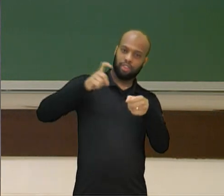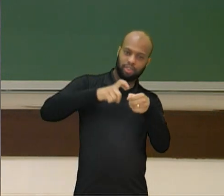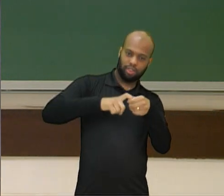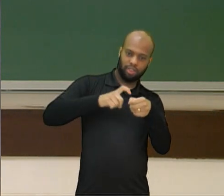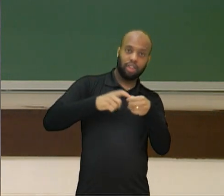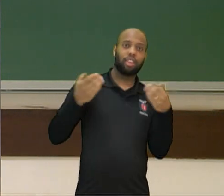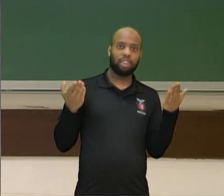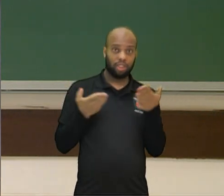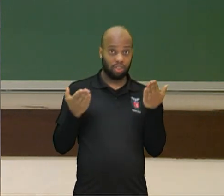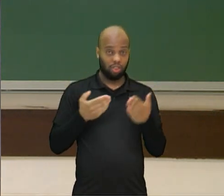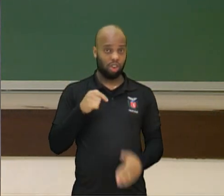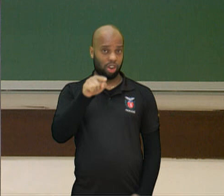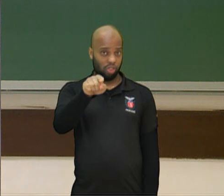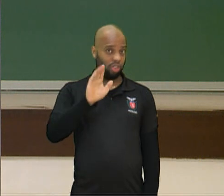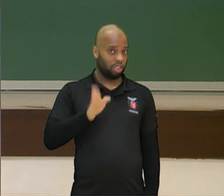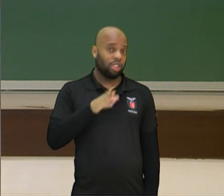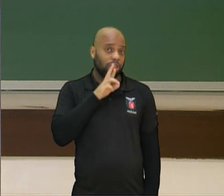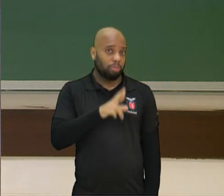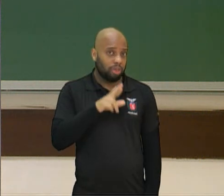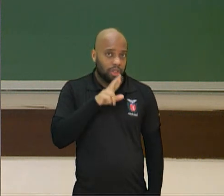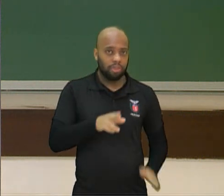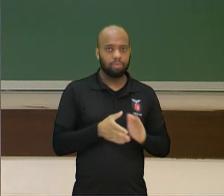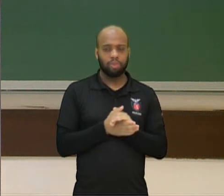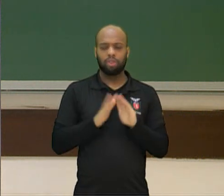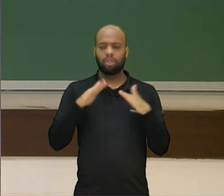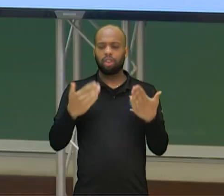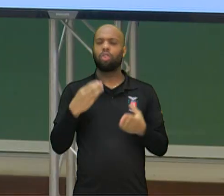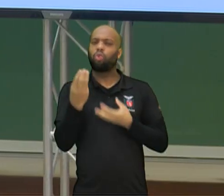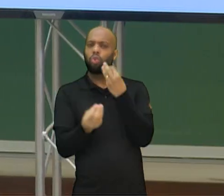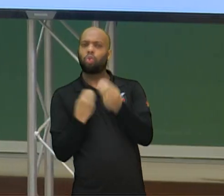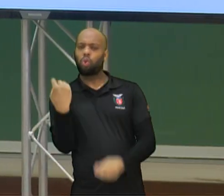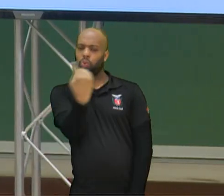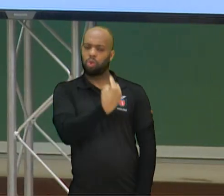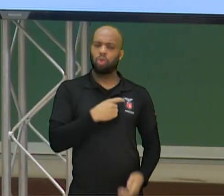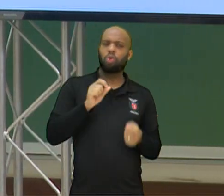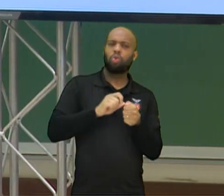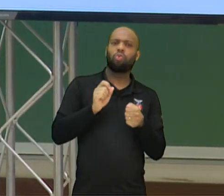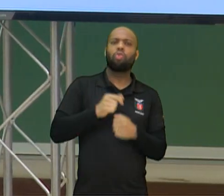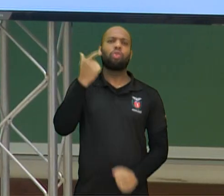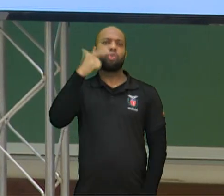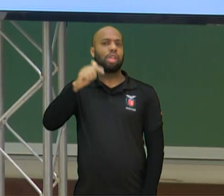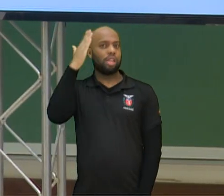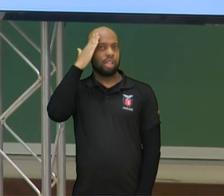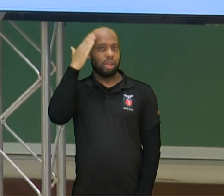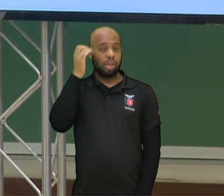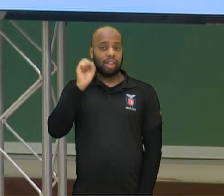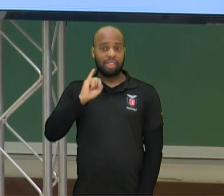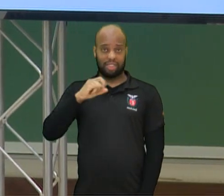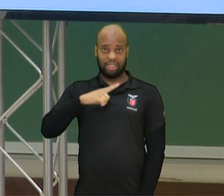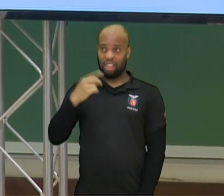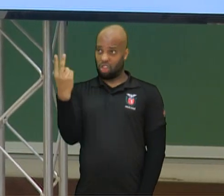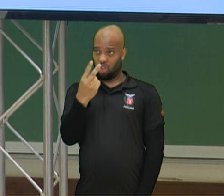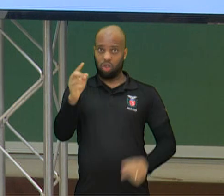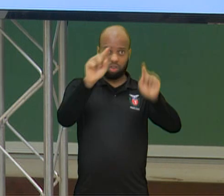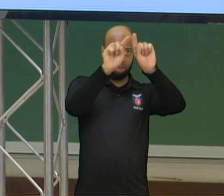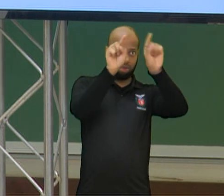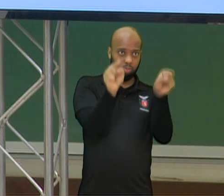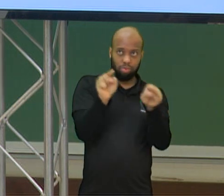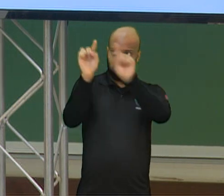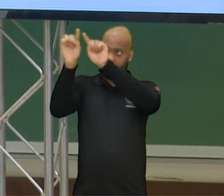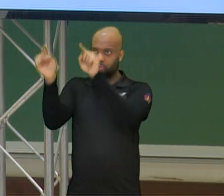Voltamos. Resolveram? Então, como que nós fazemos para saber se dois binomiais são